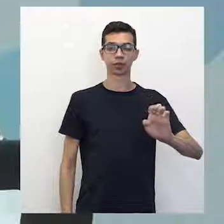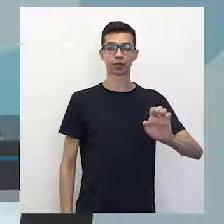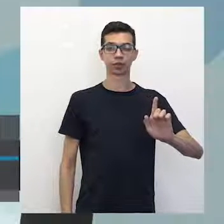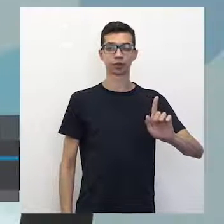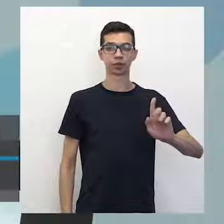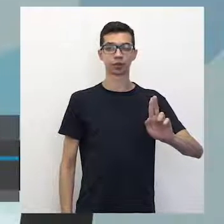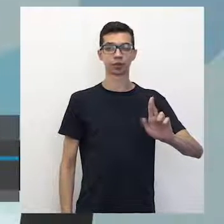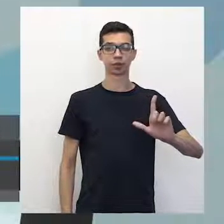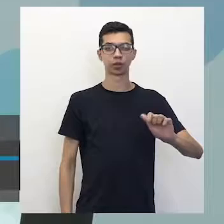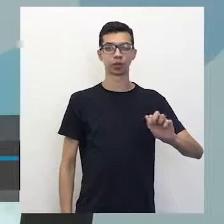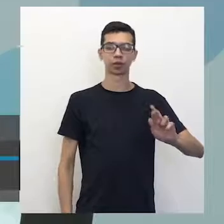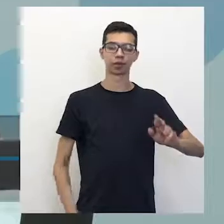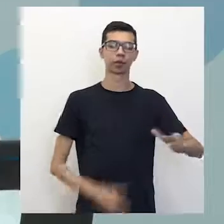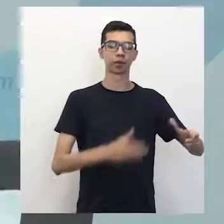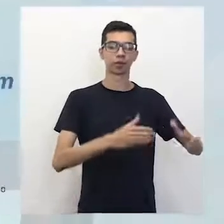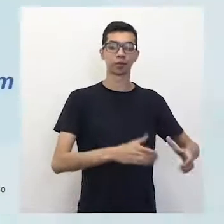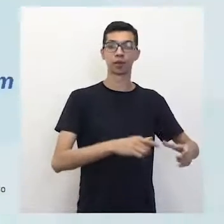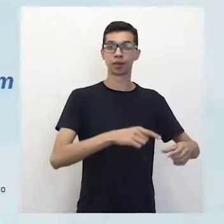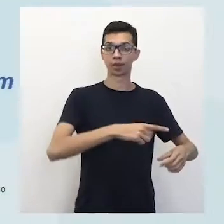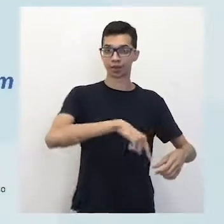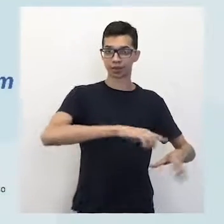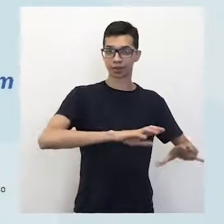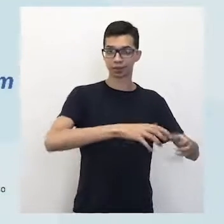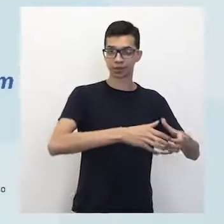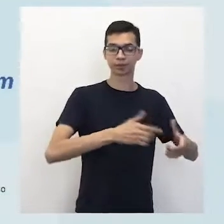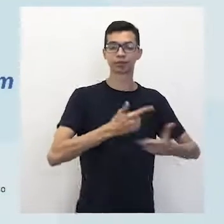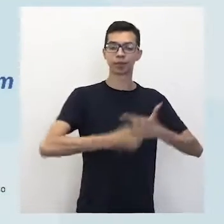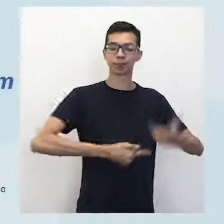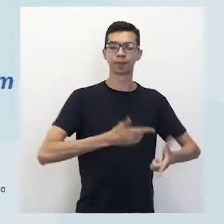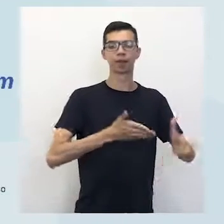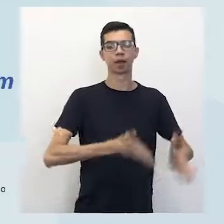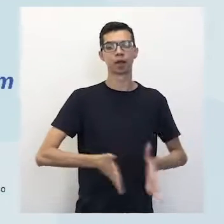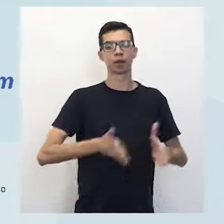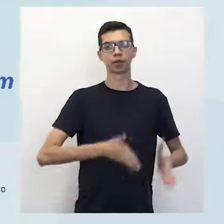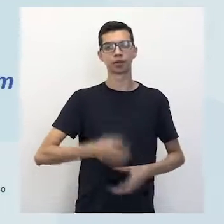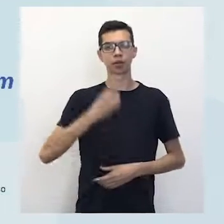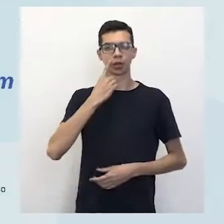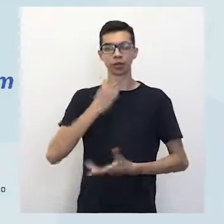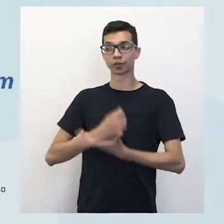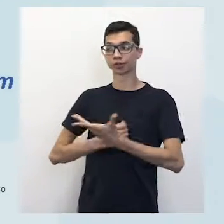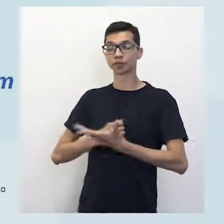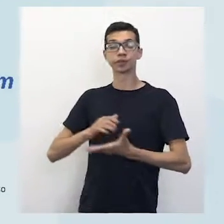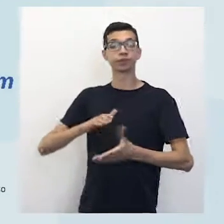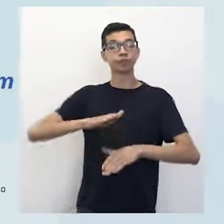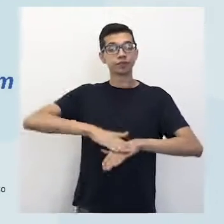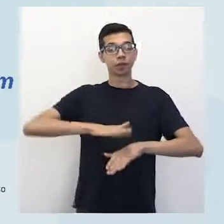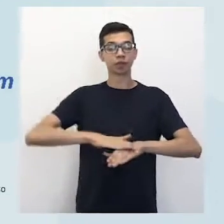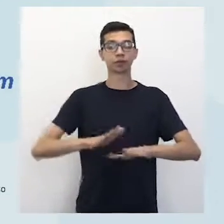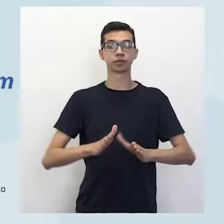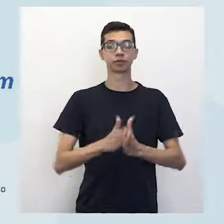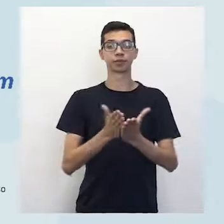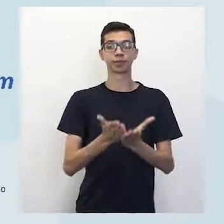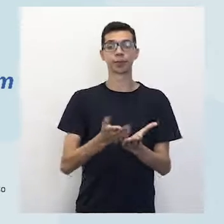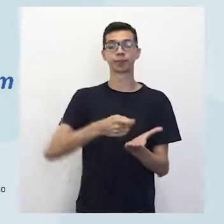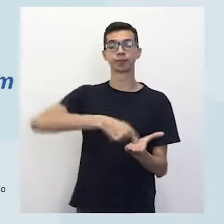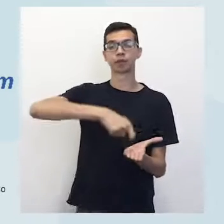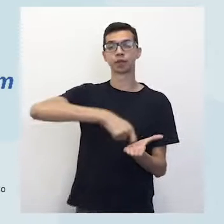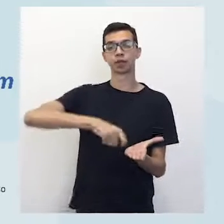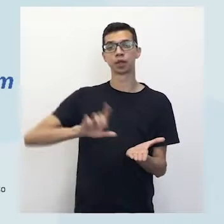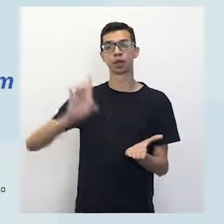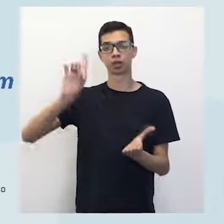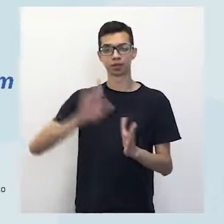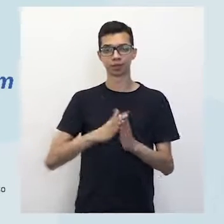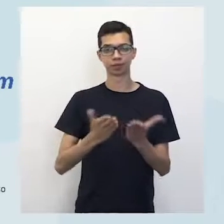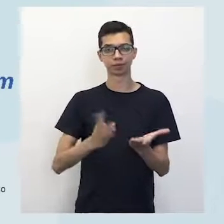Bíblias, né? Olha aí os monges copistas trabalhando nesse momento, né? Os monges copistas ali produzindo